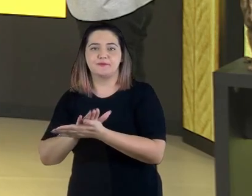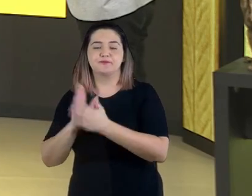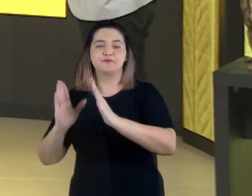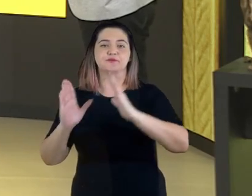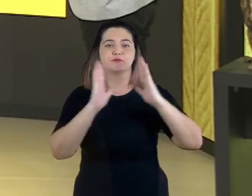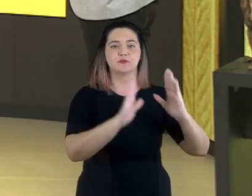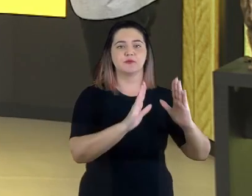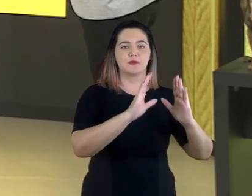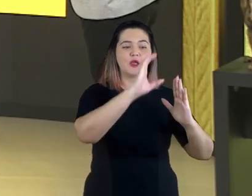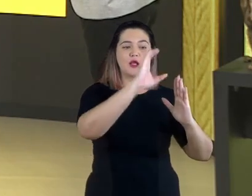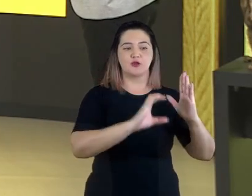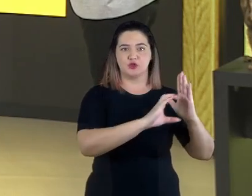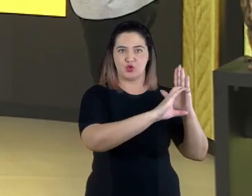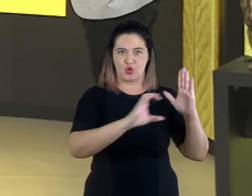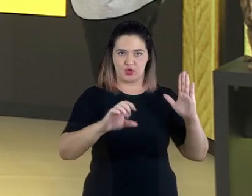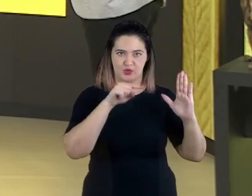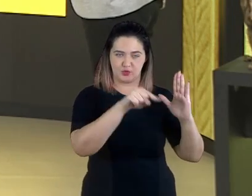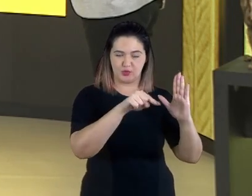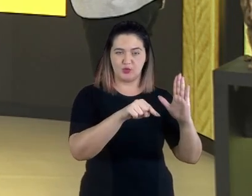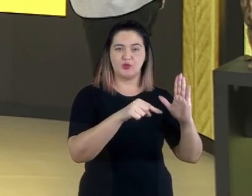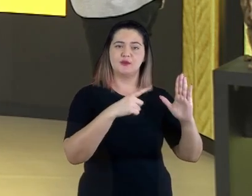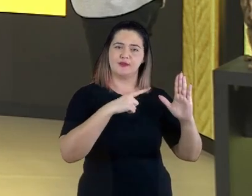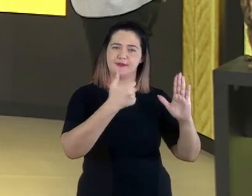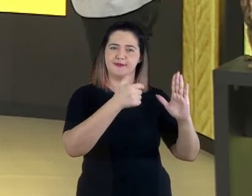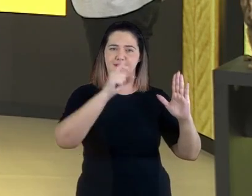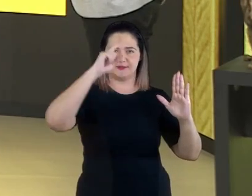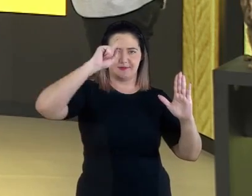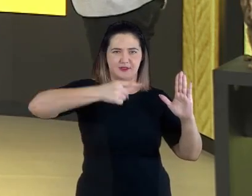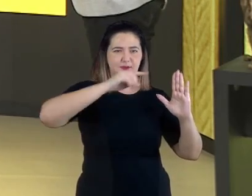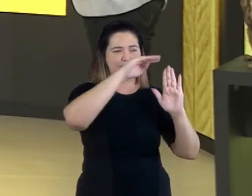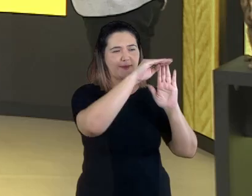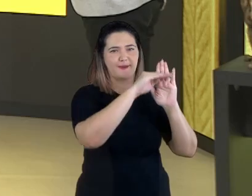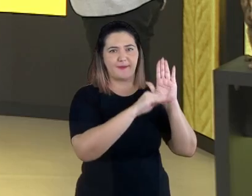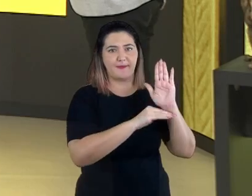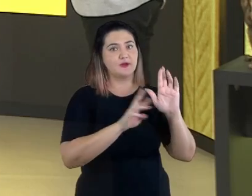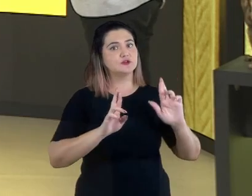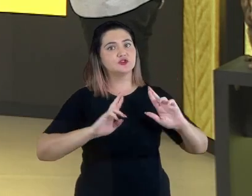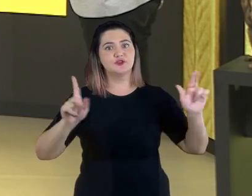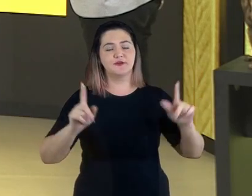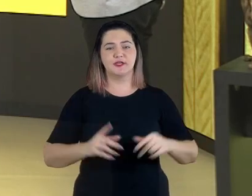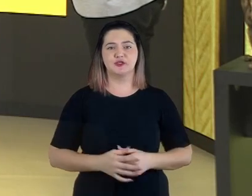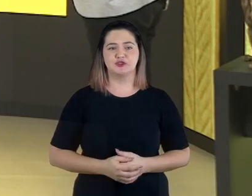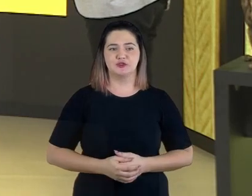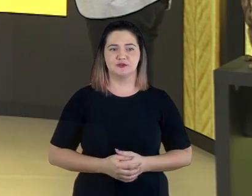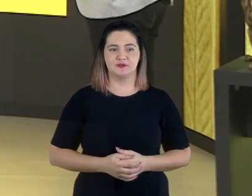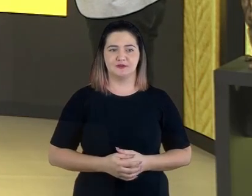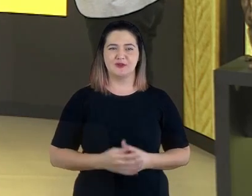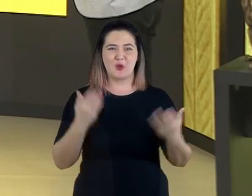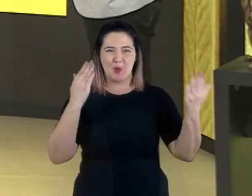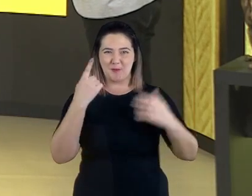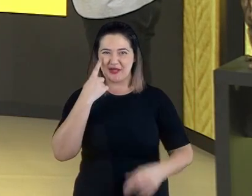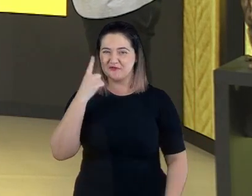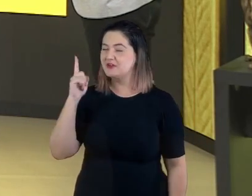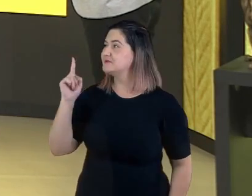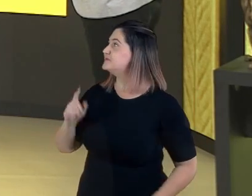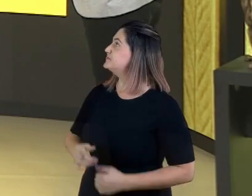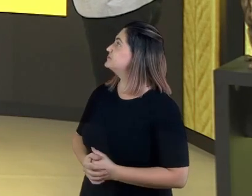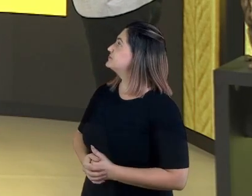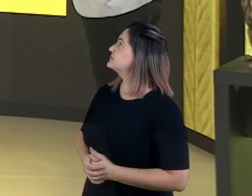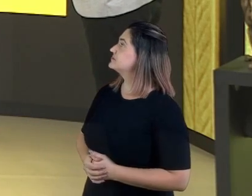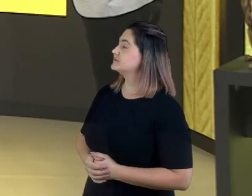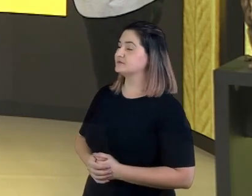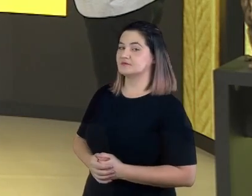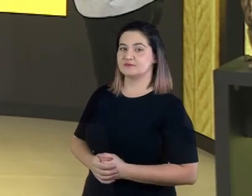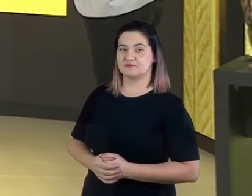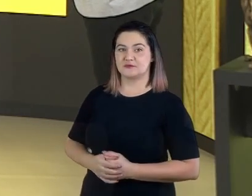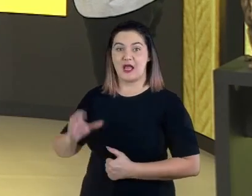em que apresentam os 10 mandamentos, eles vêm completamente diferente. O primeiro mandamento diz assim: amar a Deus